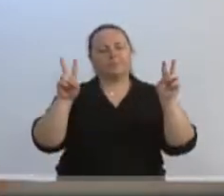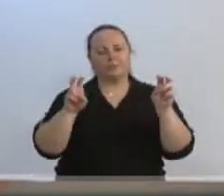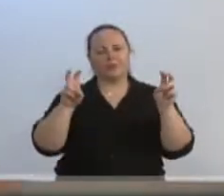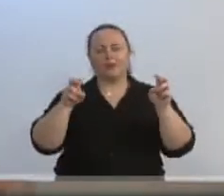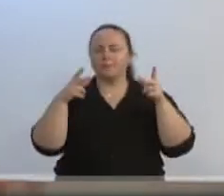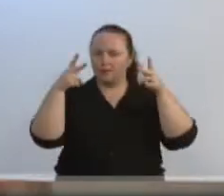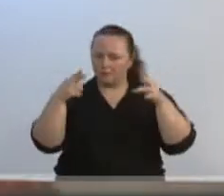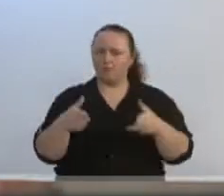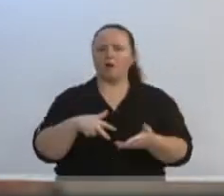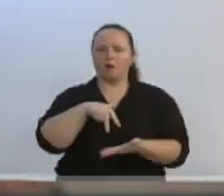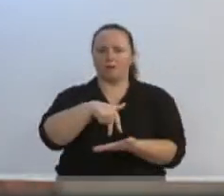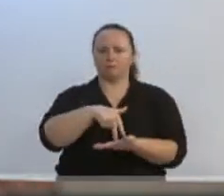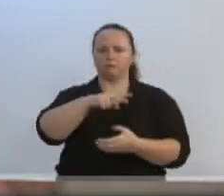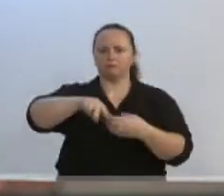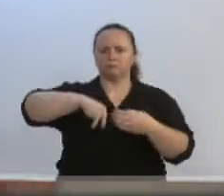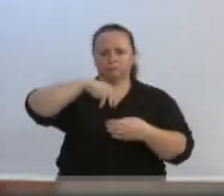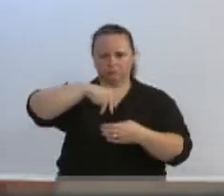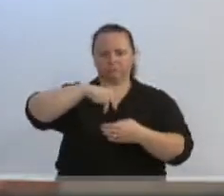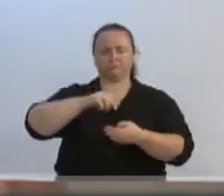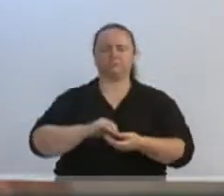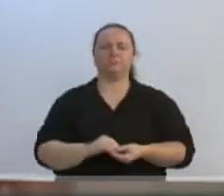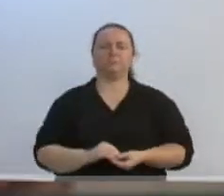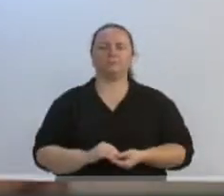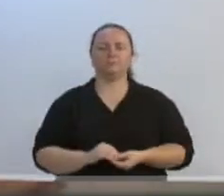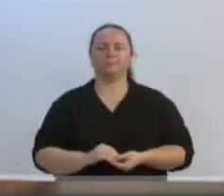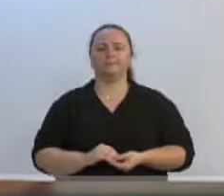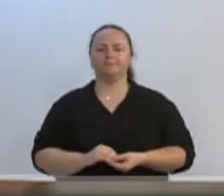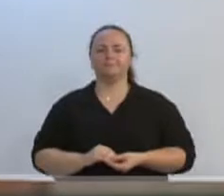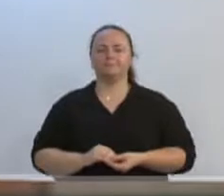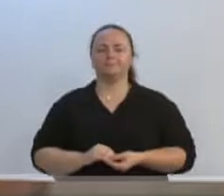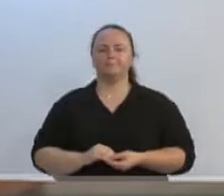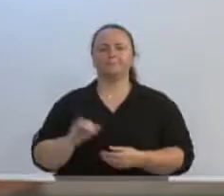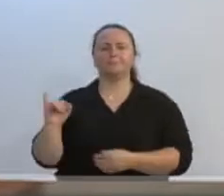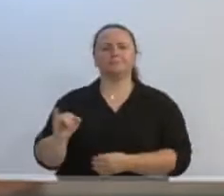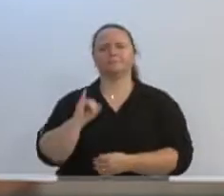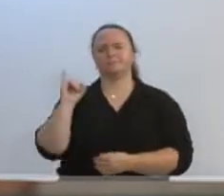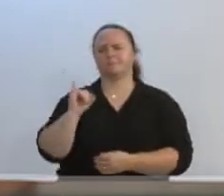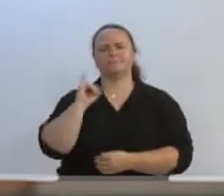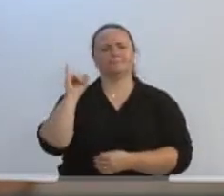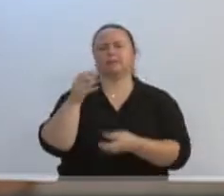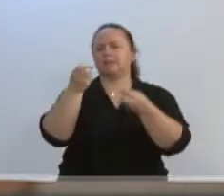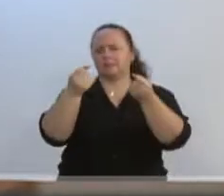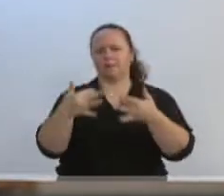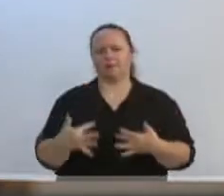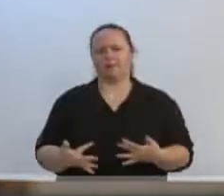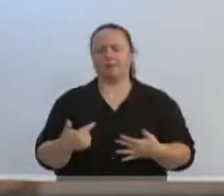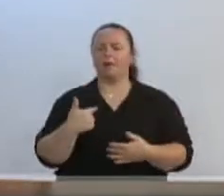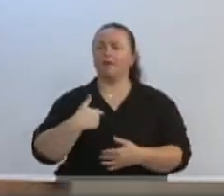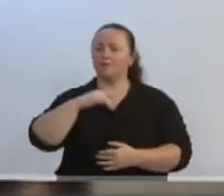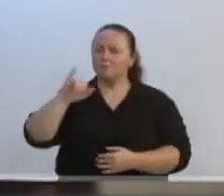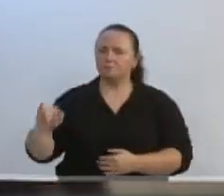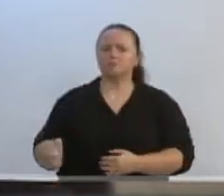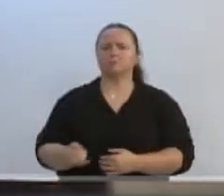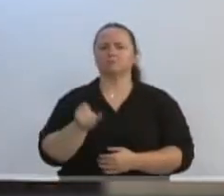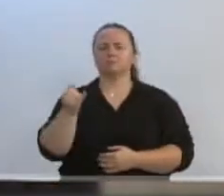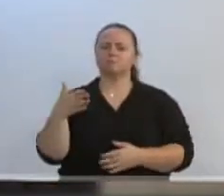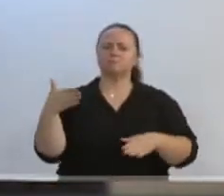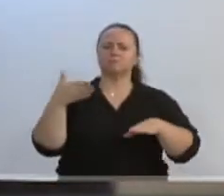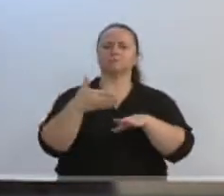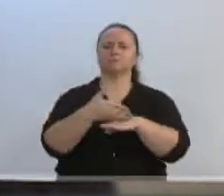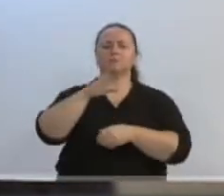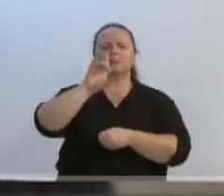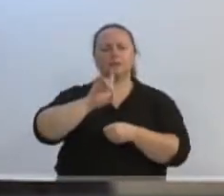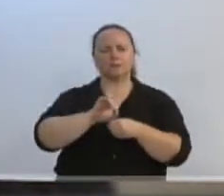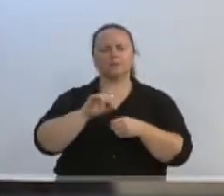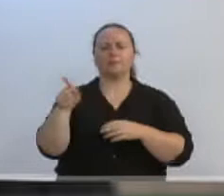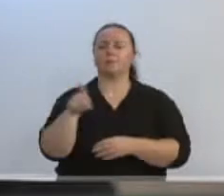à tribuna. Importante nós falarmos sobre isso. Eu tive a oportunidade de ir lá, falei com a direção, com os